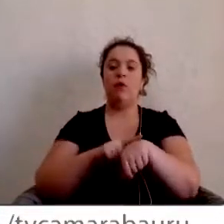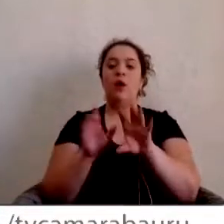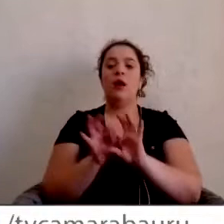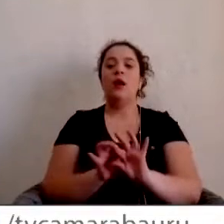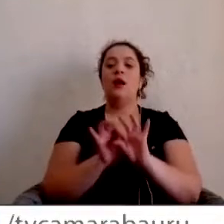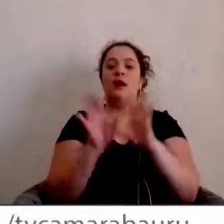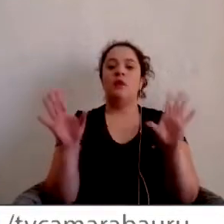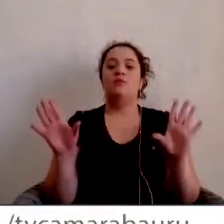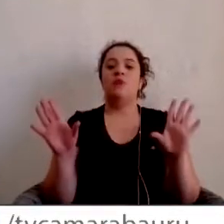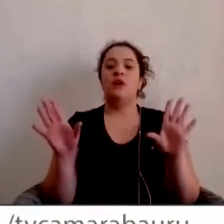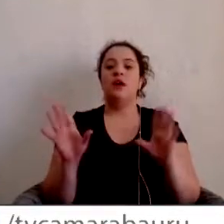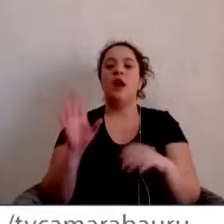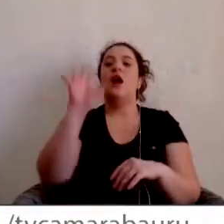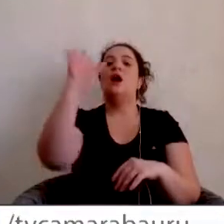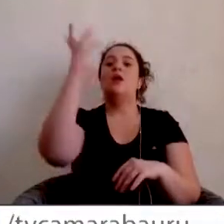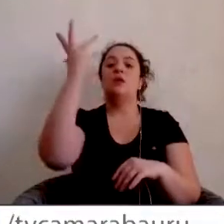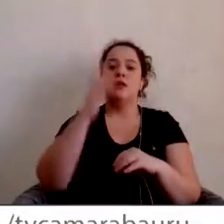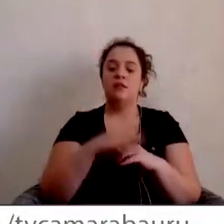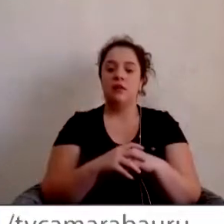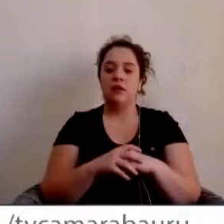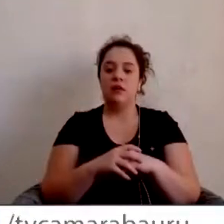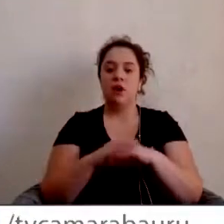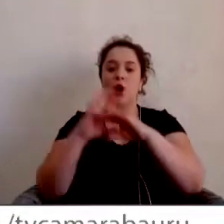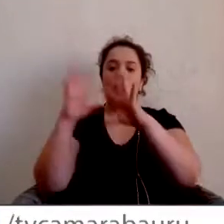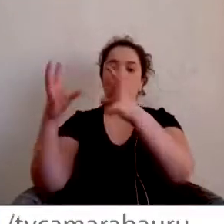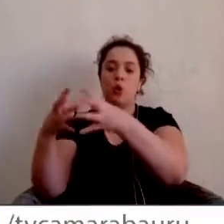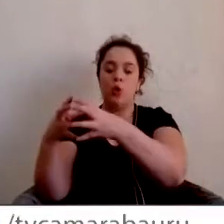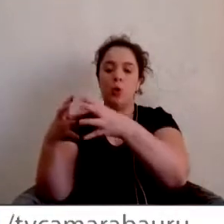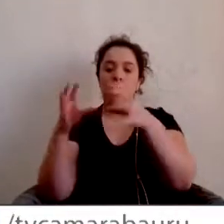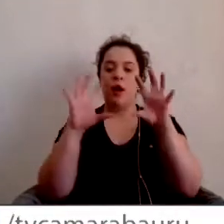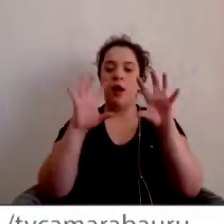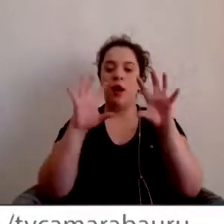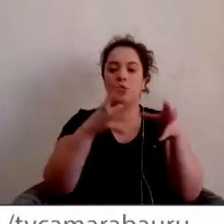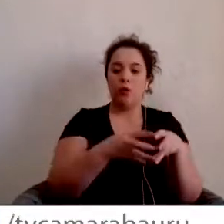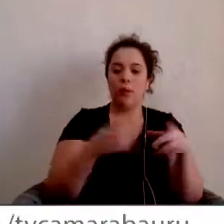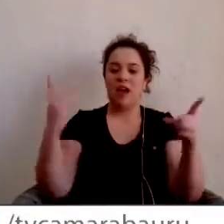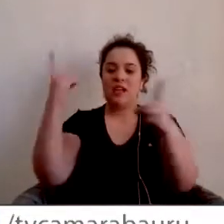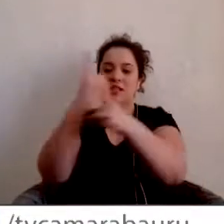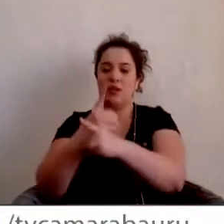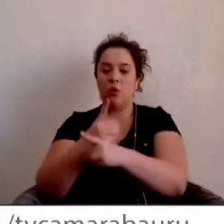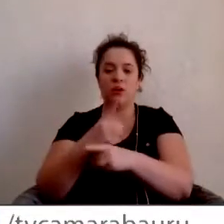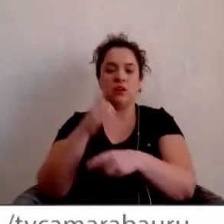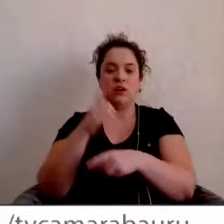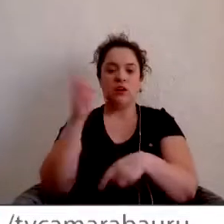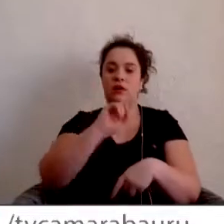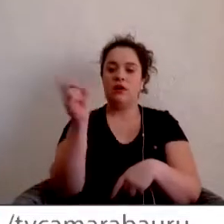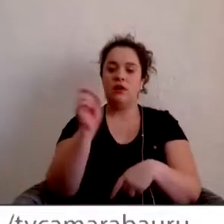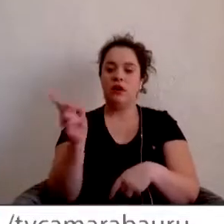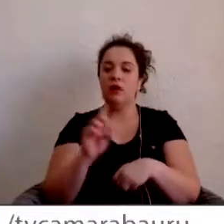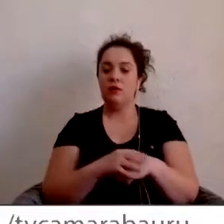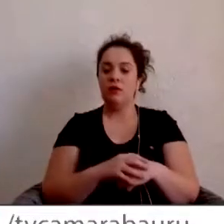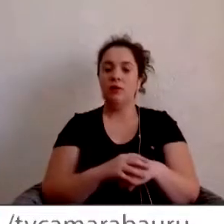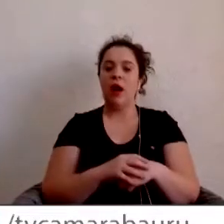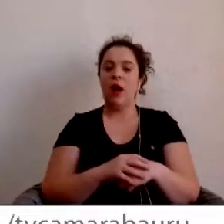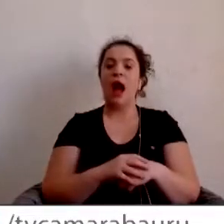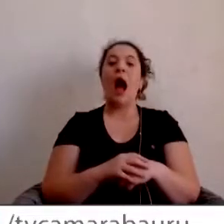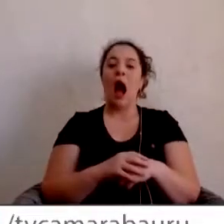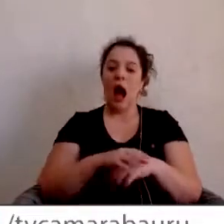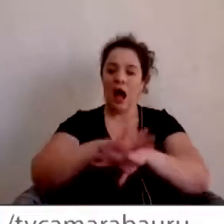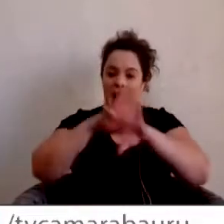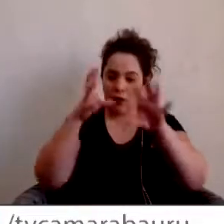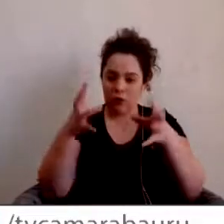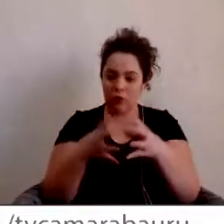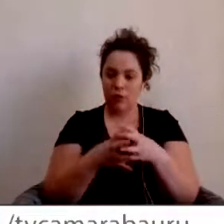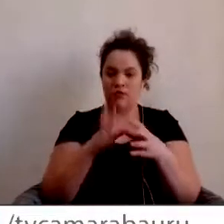estão terminando a aula e a próxima turma não se cruzem. E a nossa equipe vai ter tempo hábil também para higienizar tanto a área de treino quanto